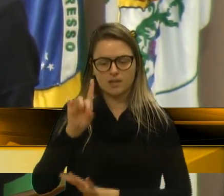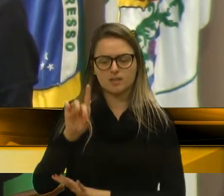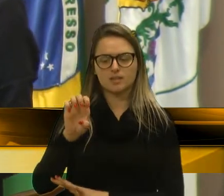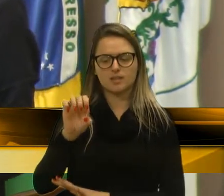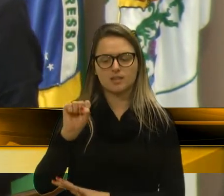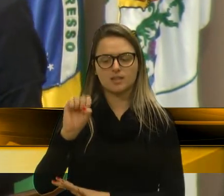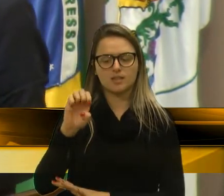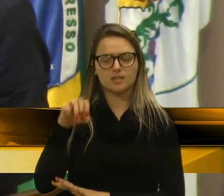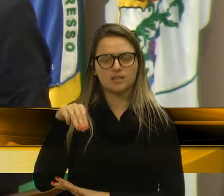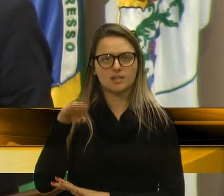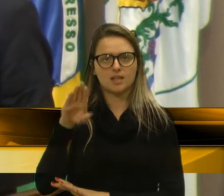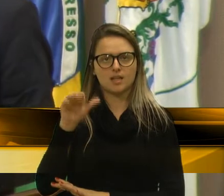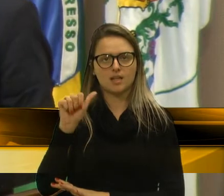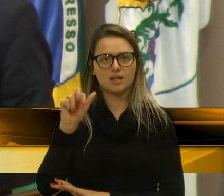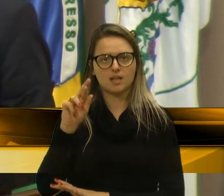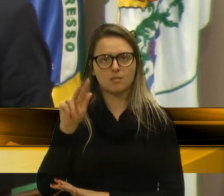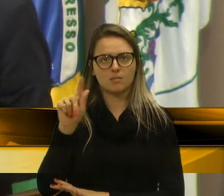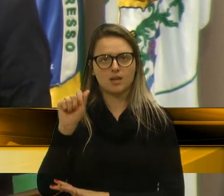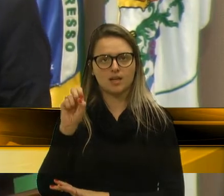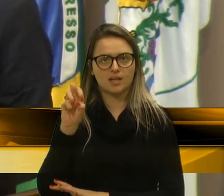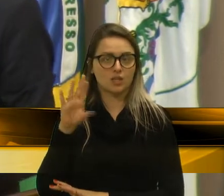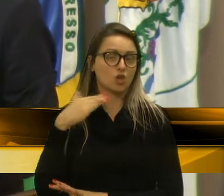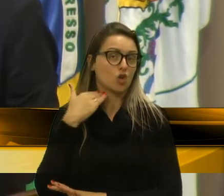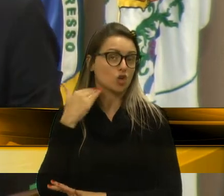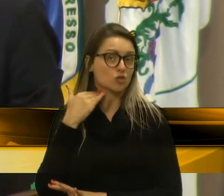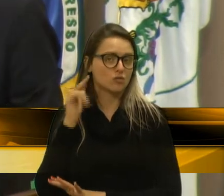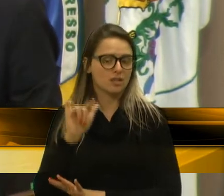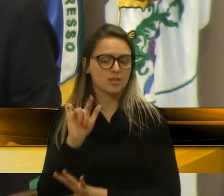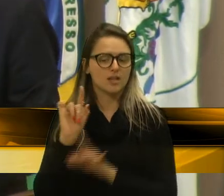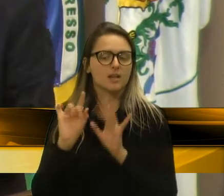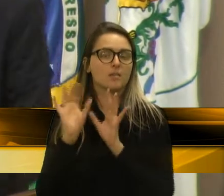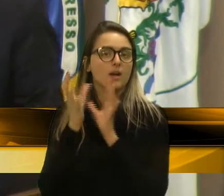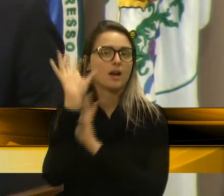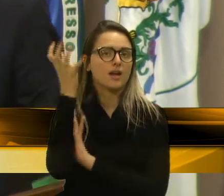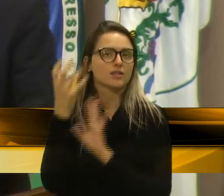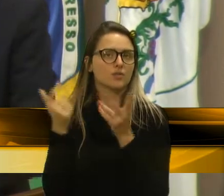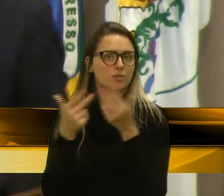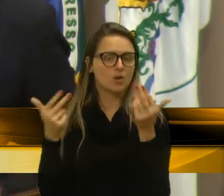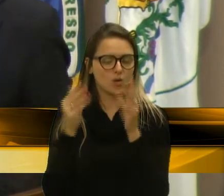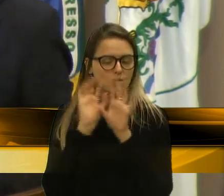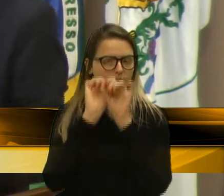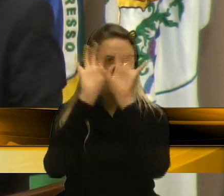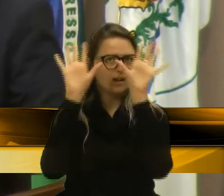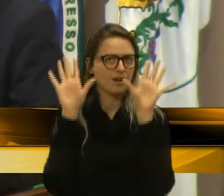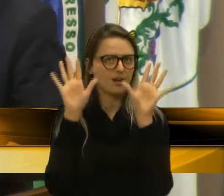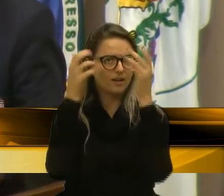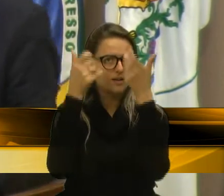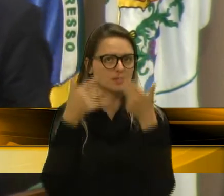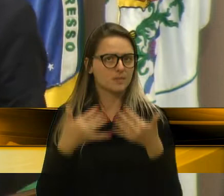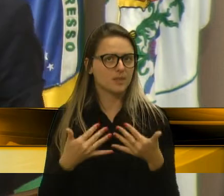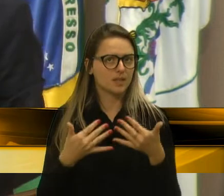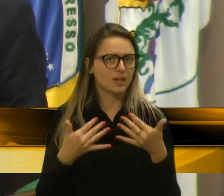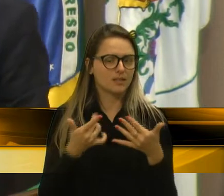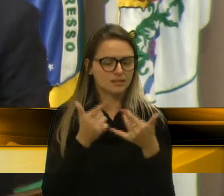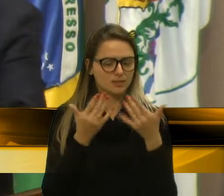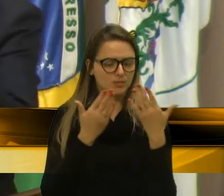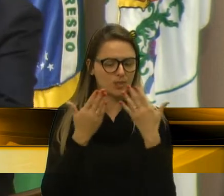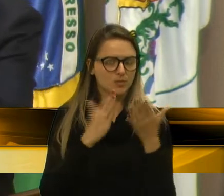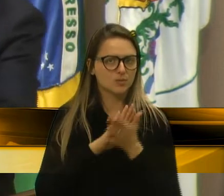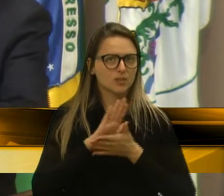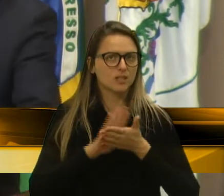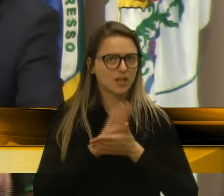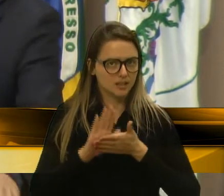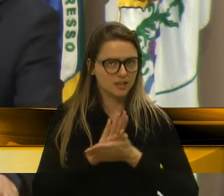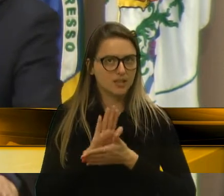né, tentando fazer uma discussão jurídica de algo que está claro, está cristalino, não há dúvida nenhuma de que ocorreram